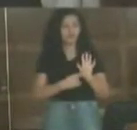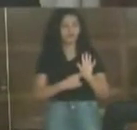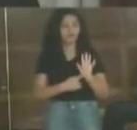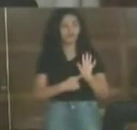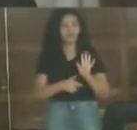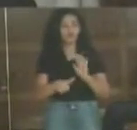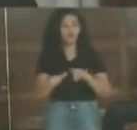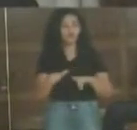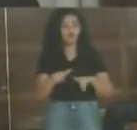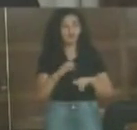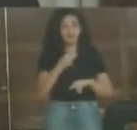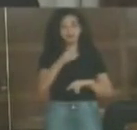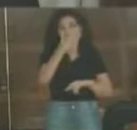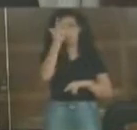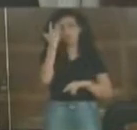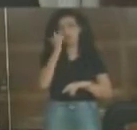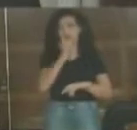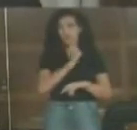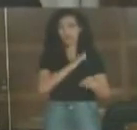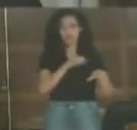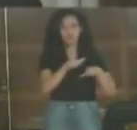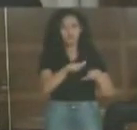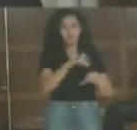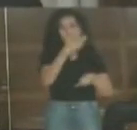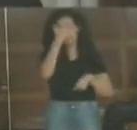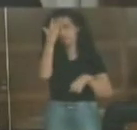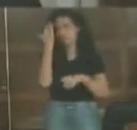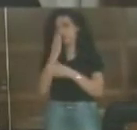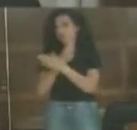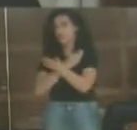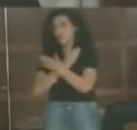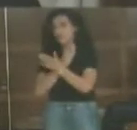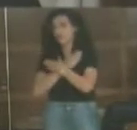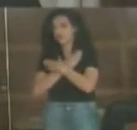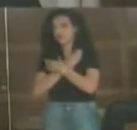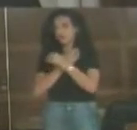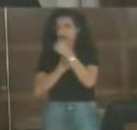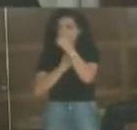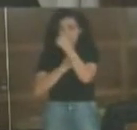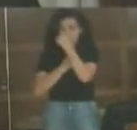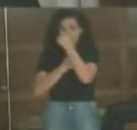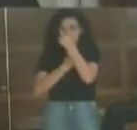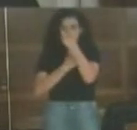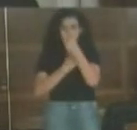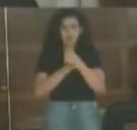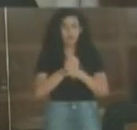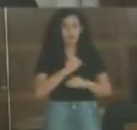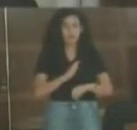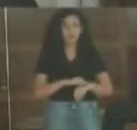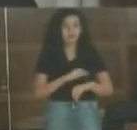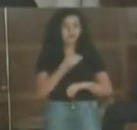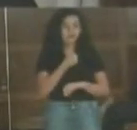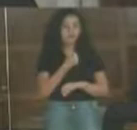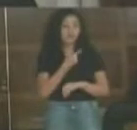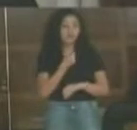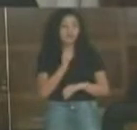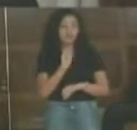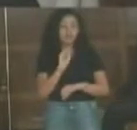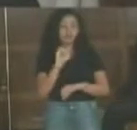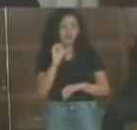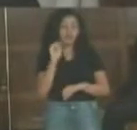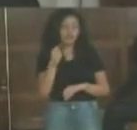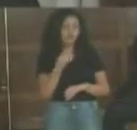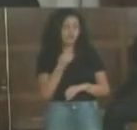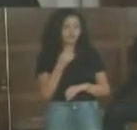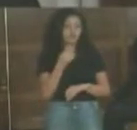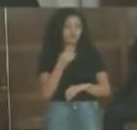Empregados e Desempregados, não sou eu que estou falando, não, é o Cadastro Geral de Empregados e Desempregados, mais de 10 mil vagas de